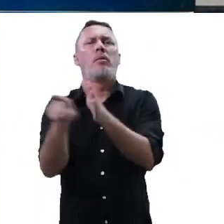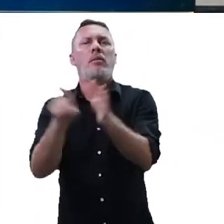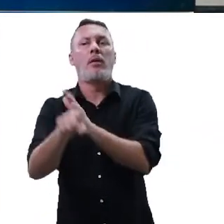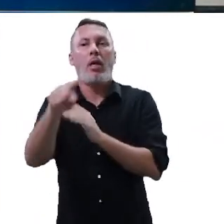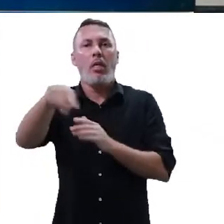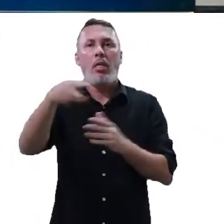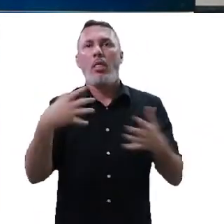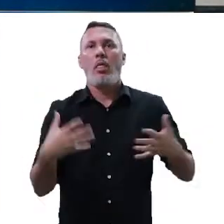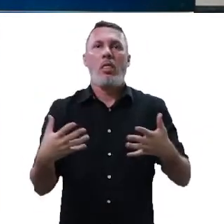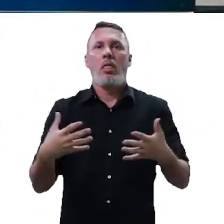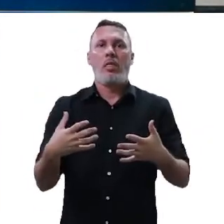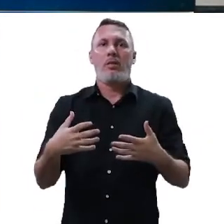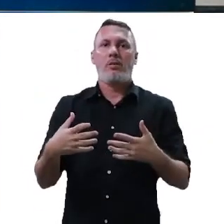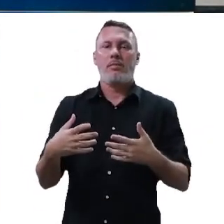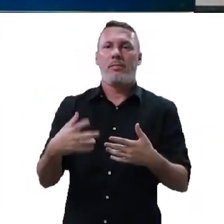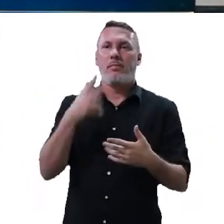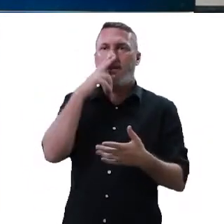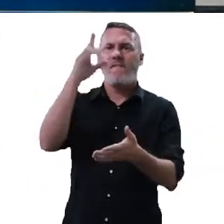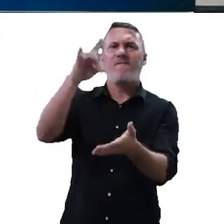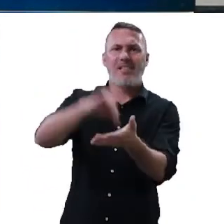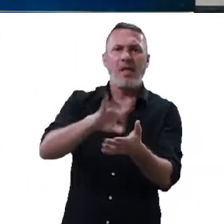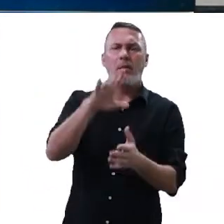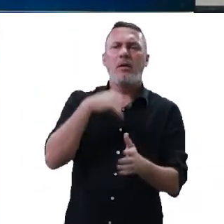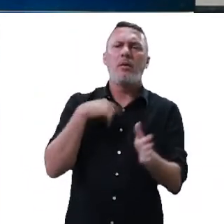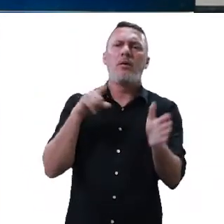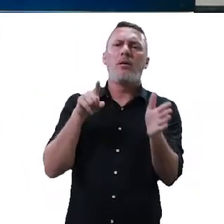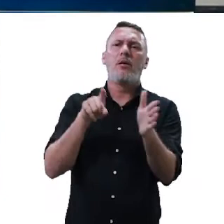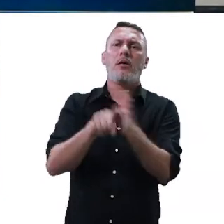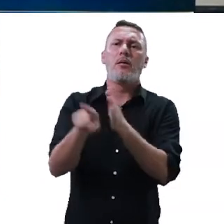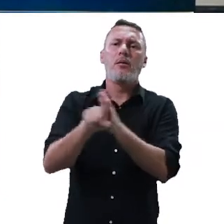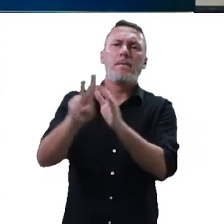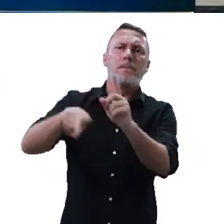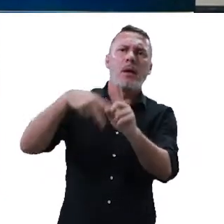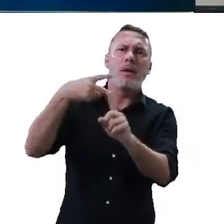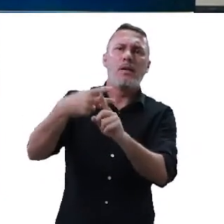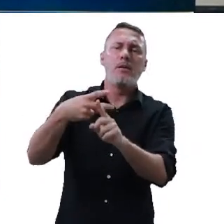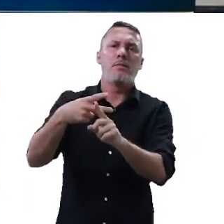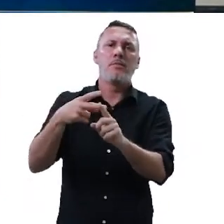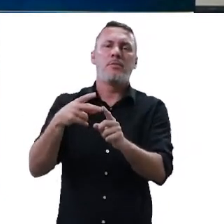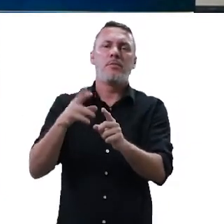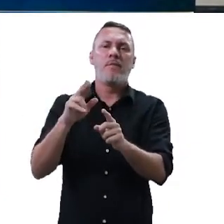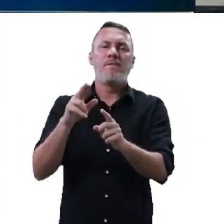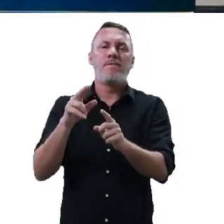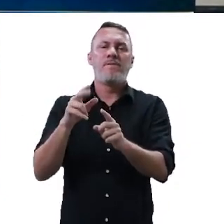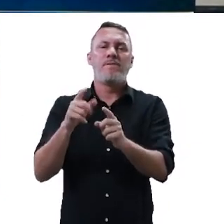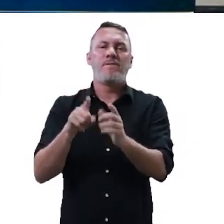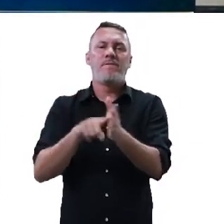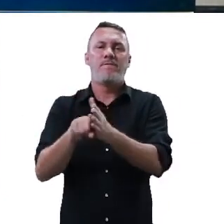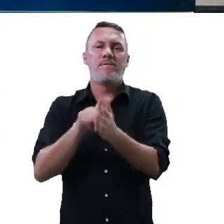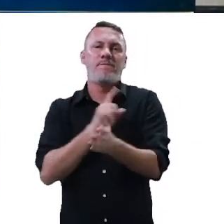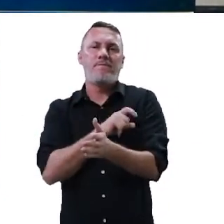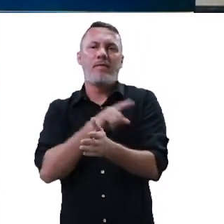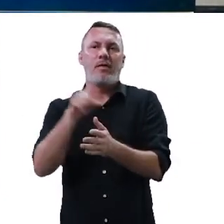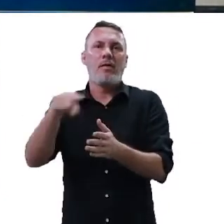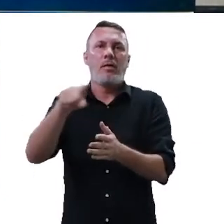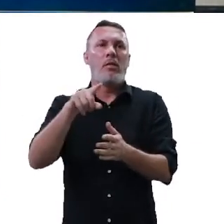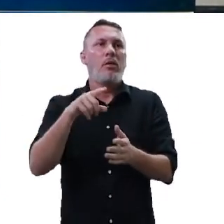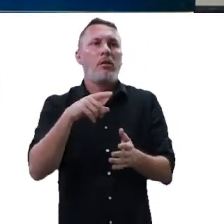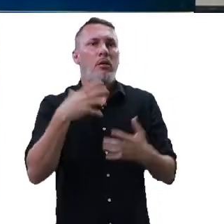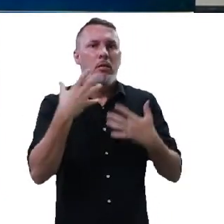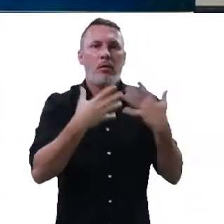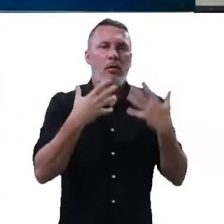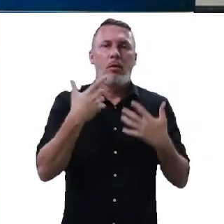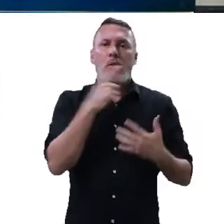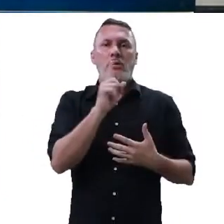E a intenção é exatamente desestabilizar essas verdades absolutas que talvez está no seu interlocutor. Esse interlocutor faz